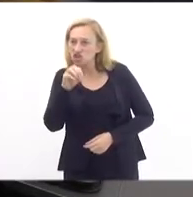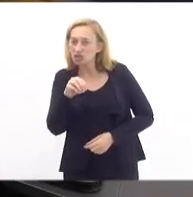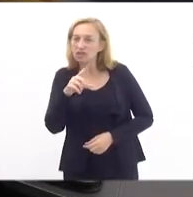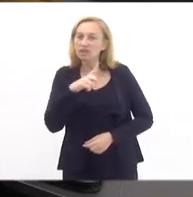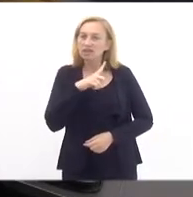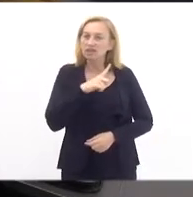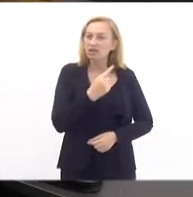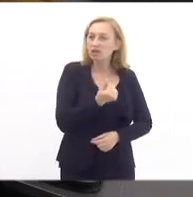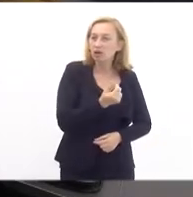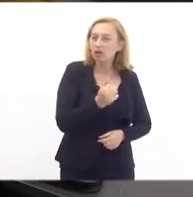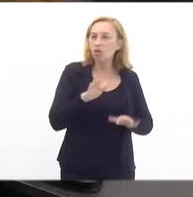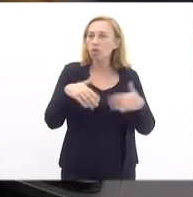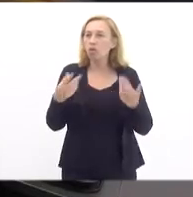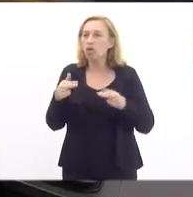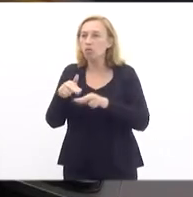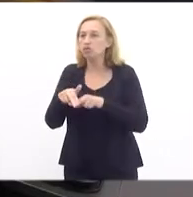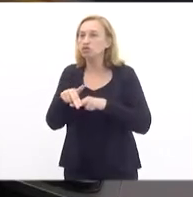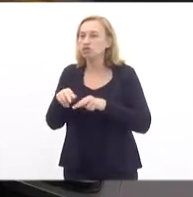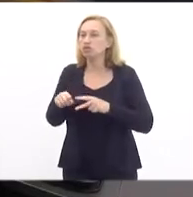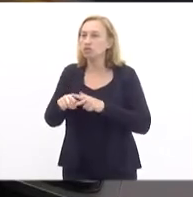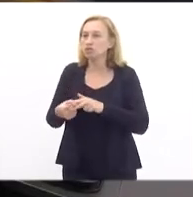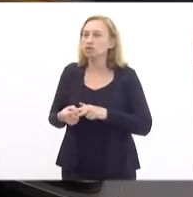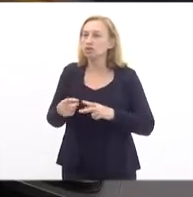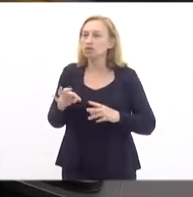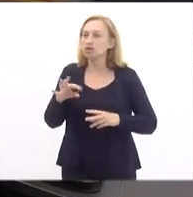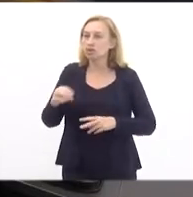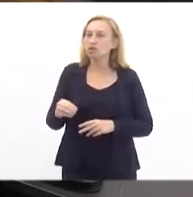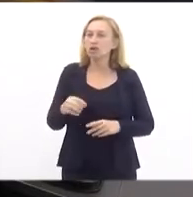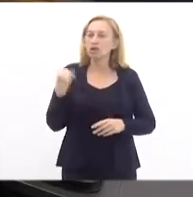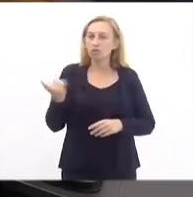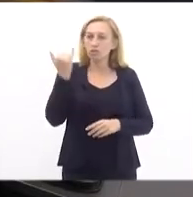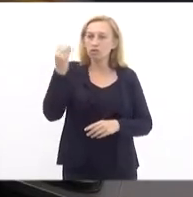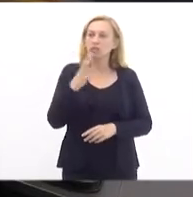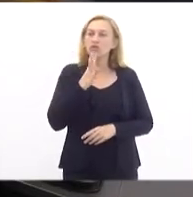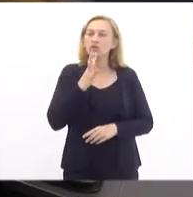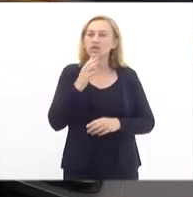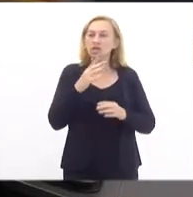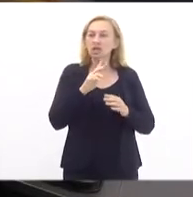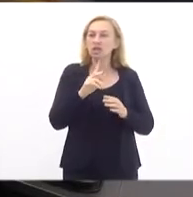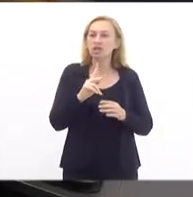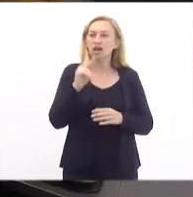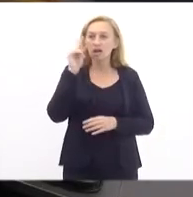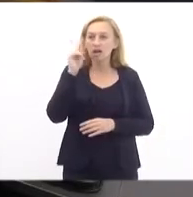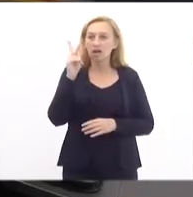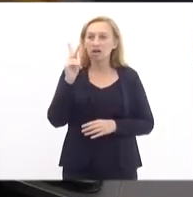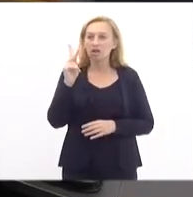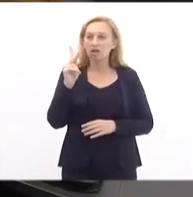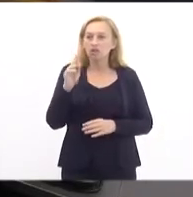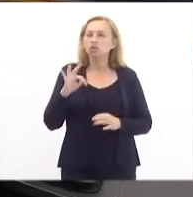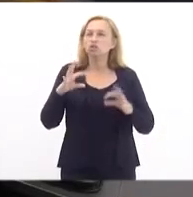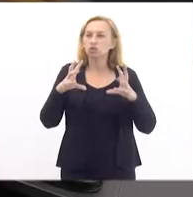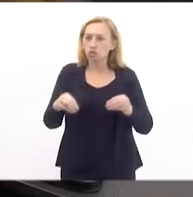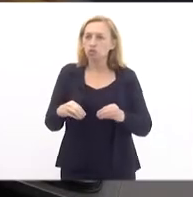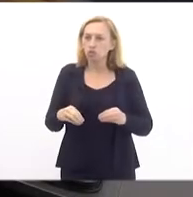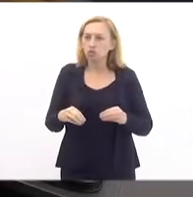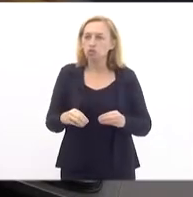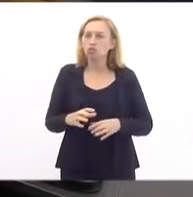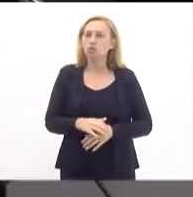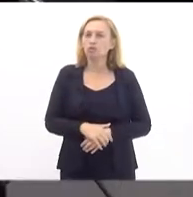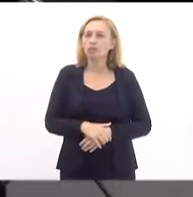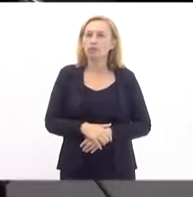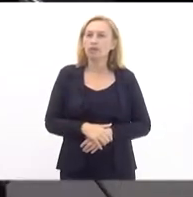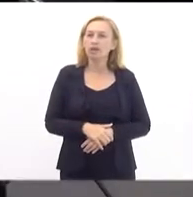foram as causas dessa sintetização, etc., porque é importante para a gente conhecer o histórico. Tá. O 8º sintetizou os